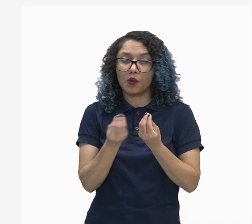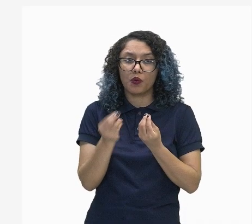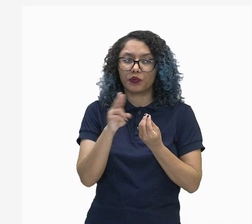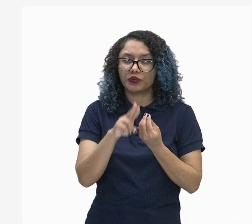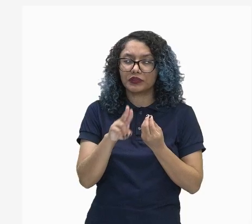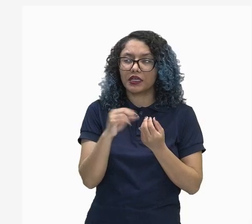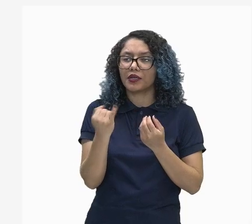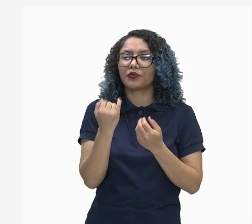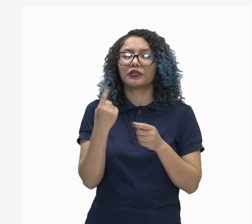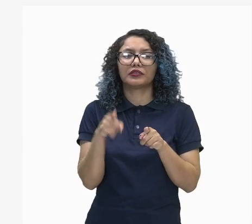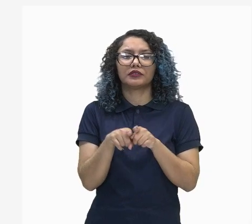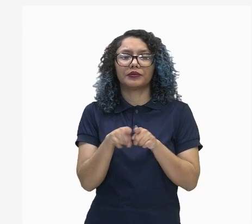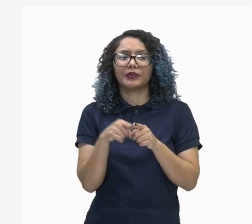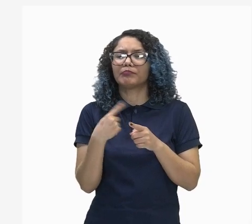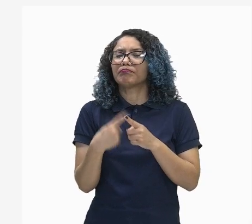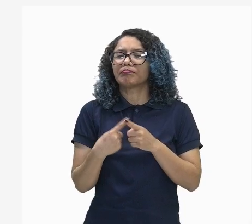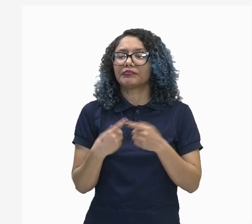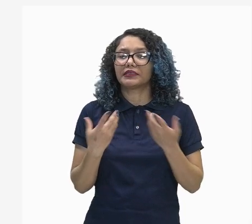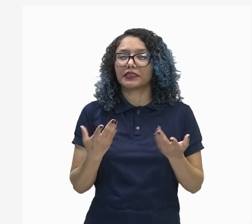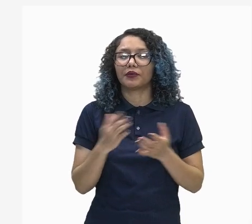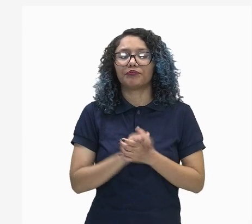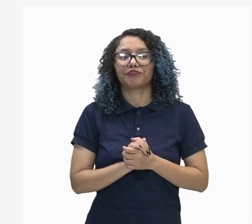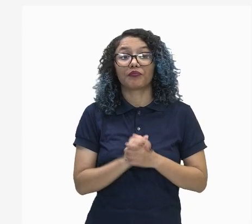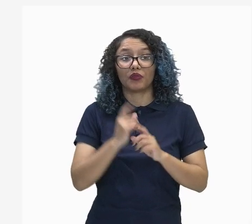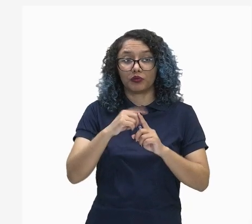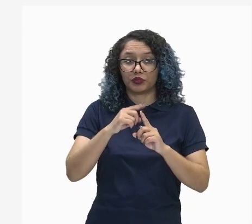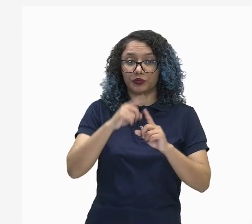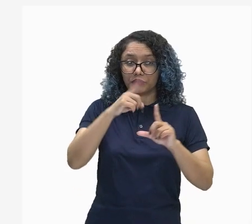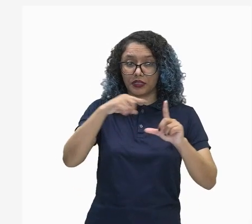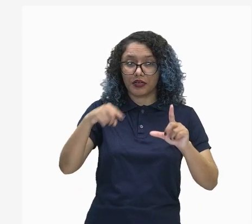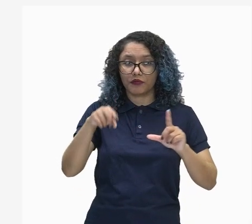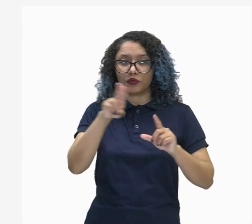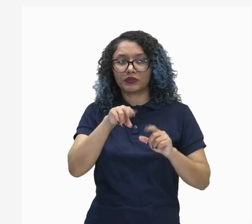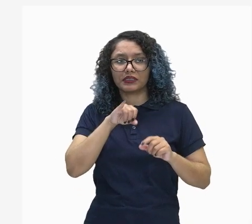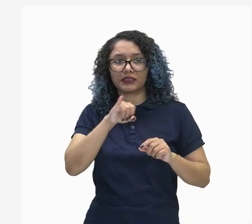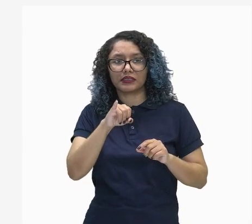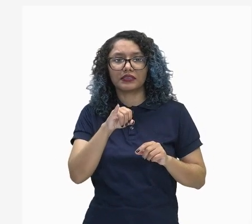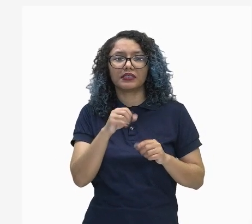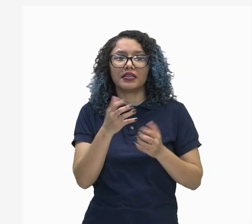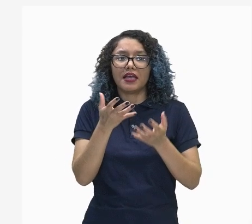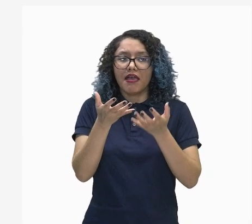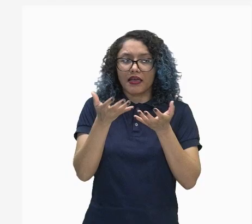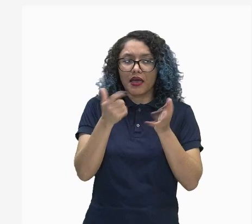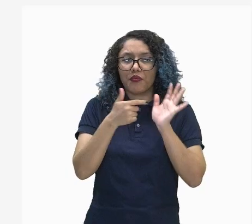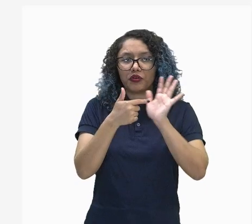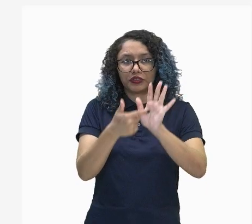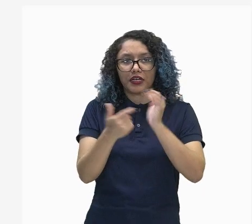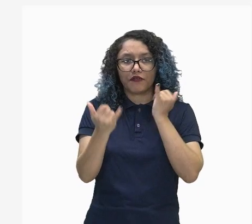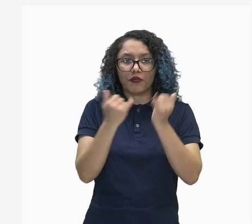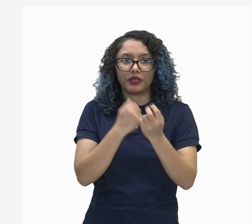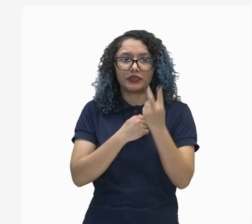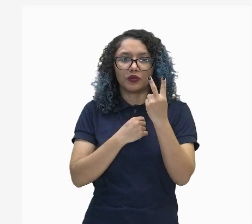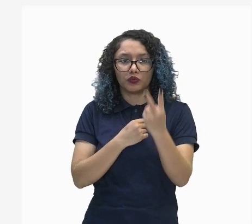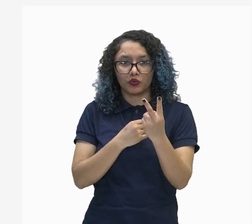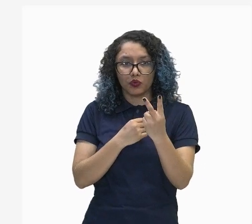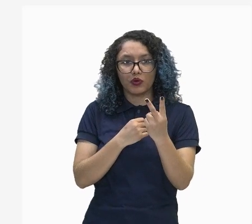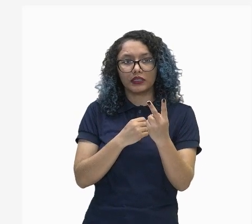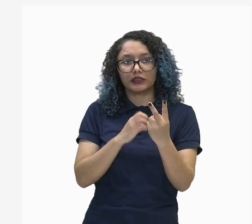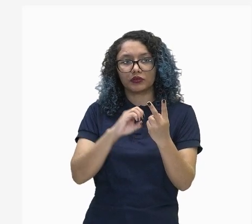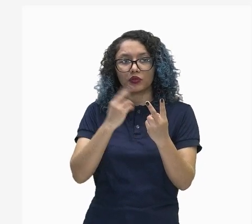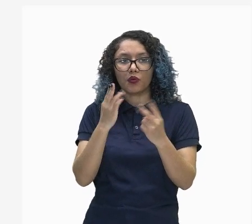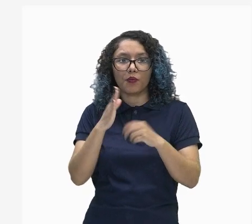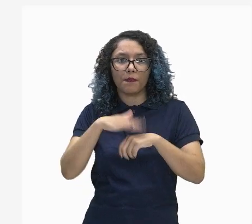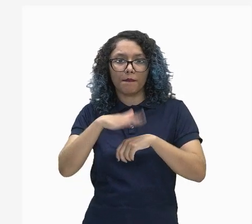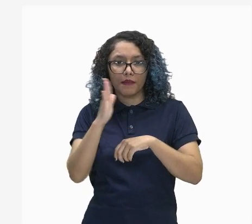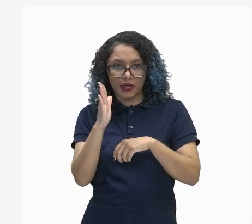importante? Então, esse gráfico ele é utilizado quando se deseja trabalhar com duas ou mais informações provenientes de dados numéricos, tá?